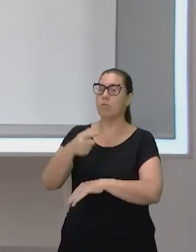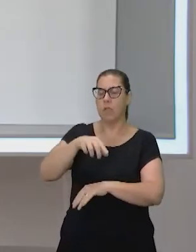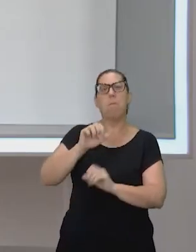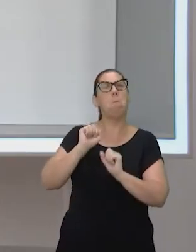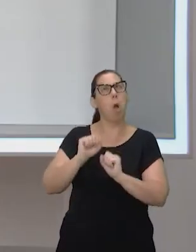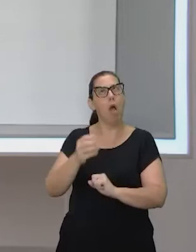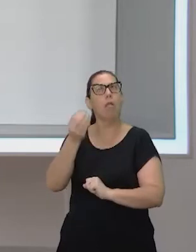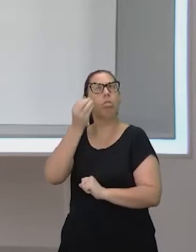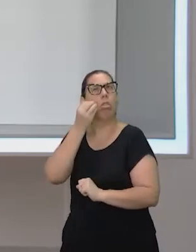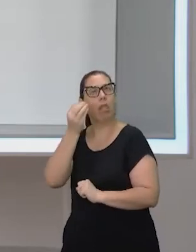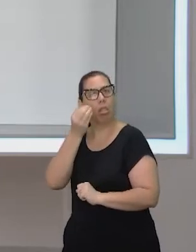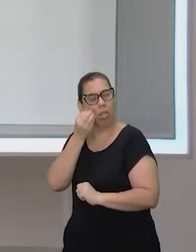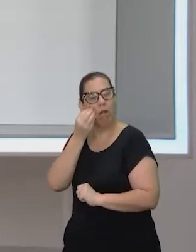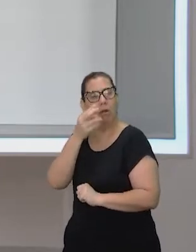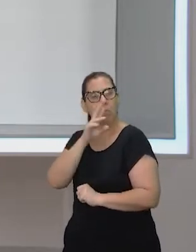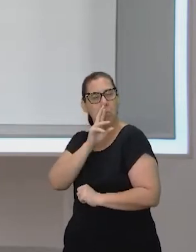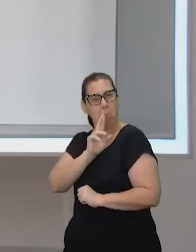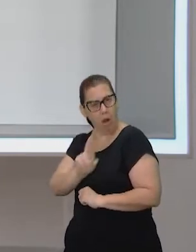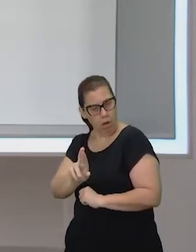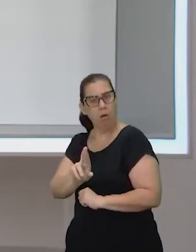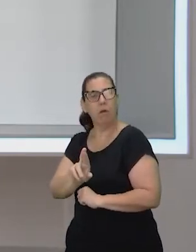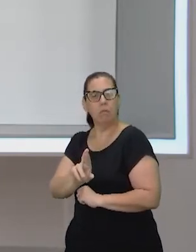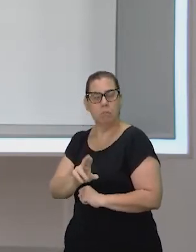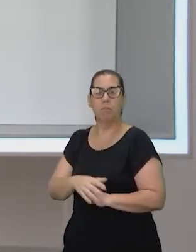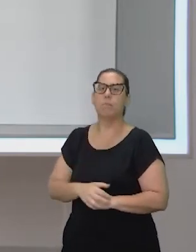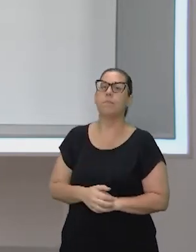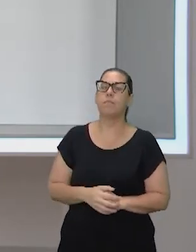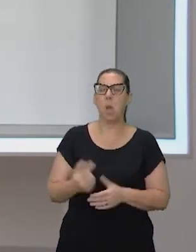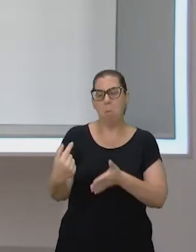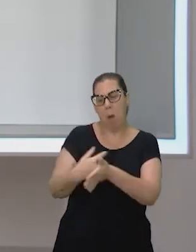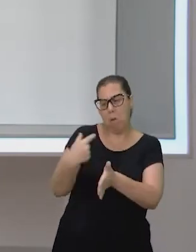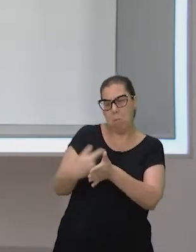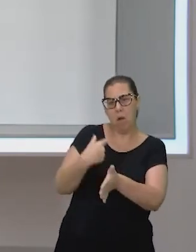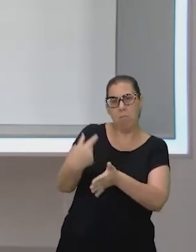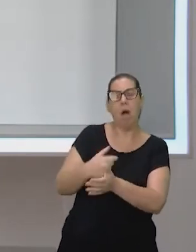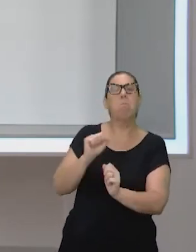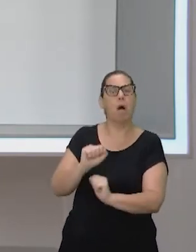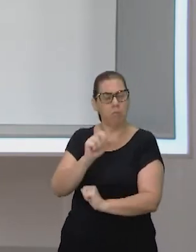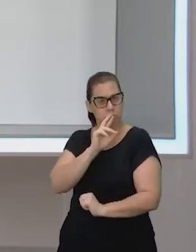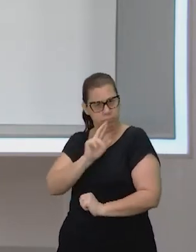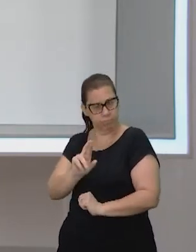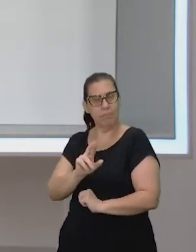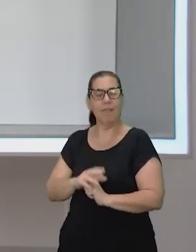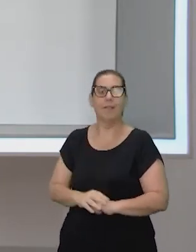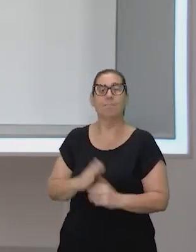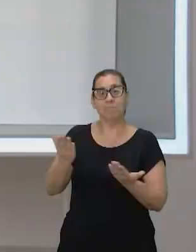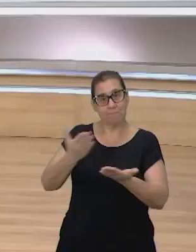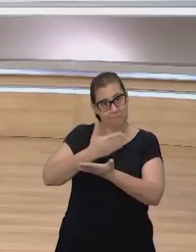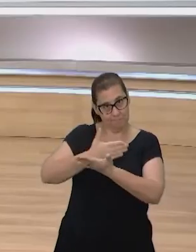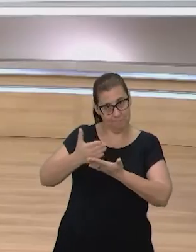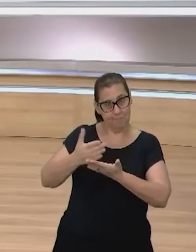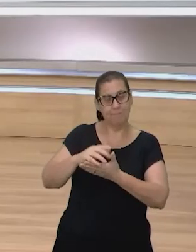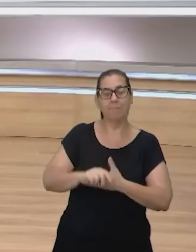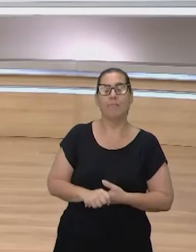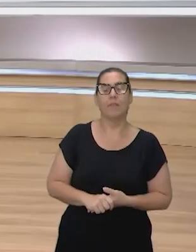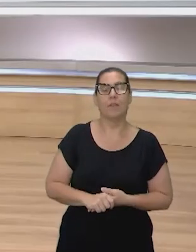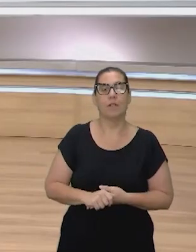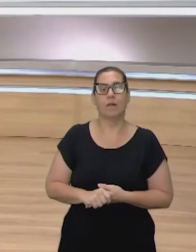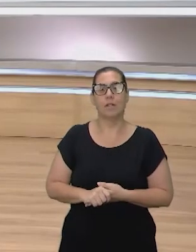aí tentar responder as perguntas, os questionamentos e tudo mais. Inclusive, nós vamos começar